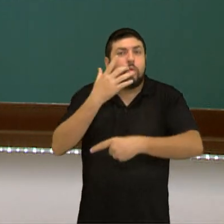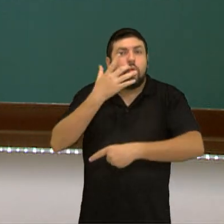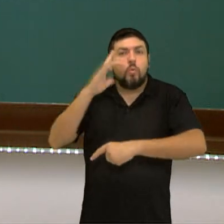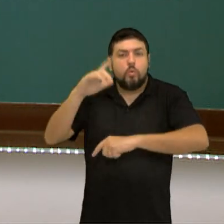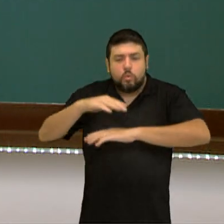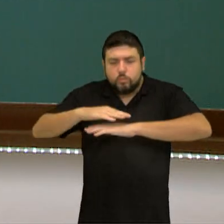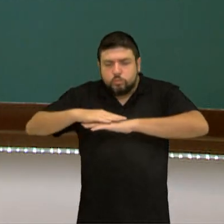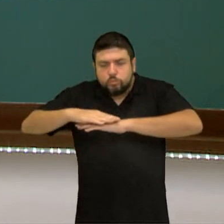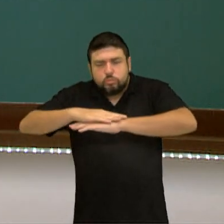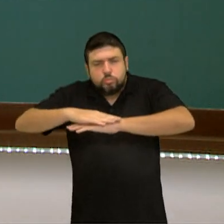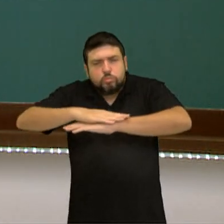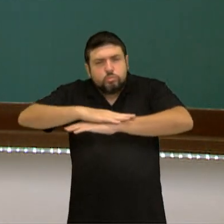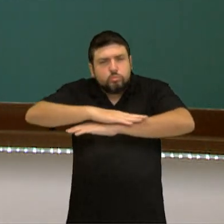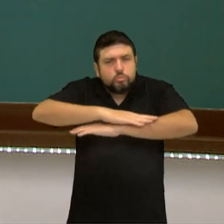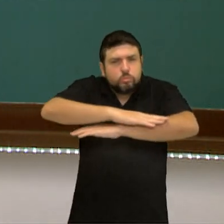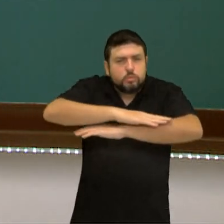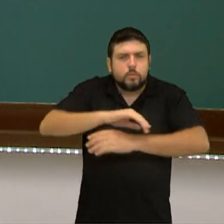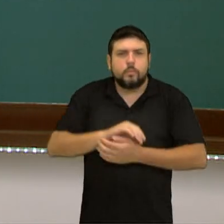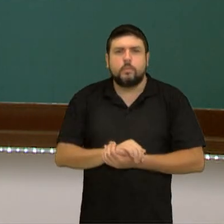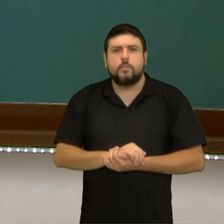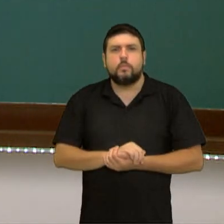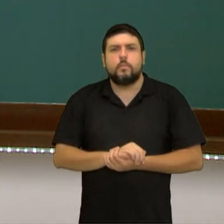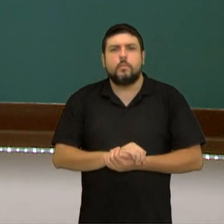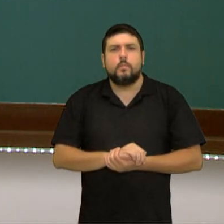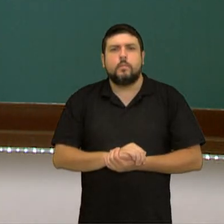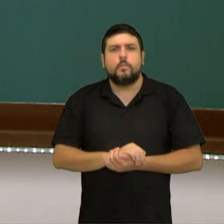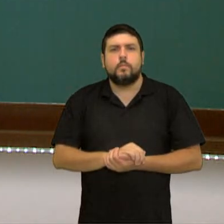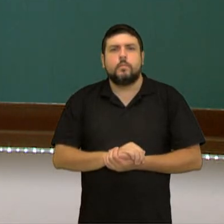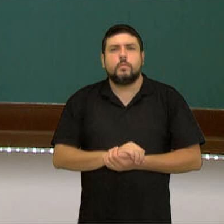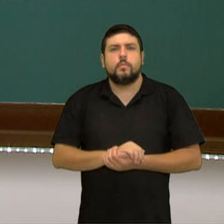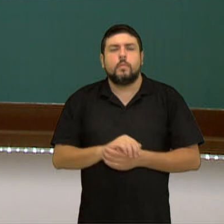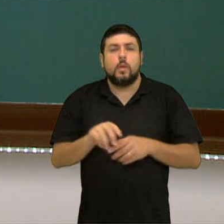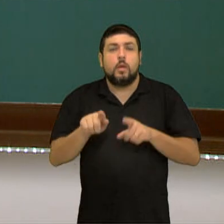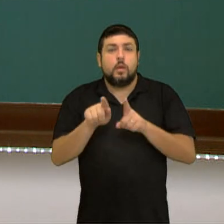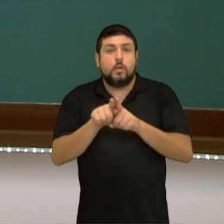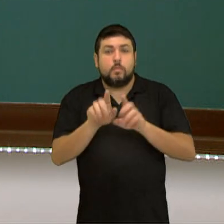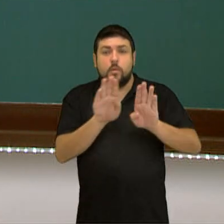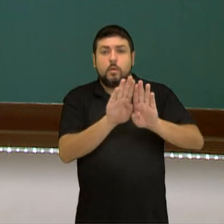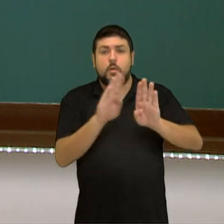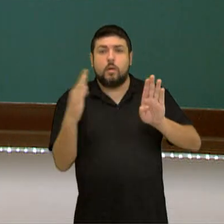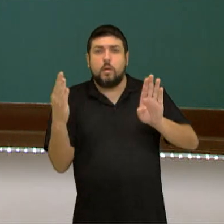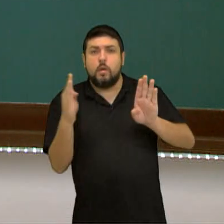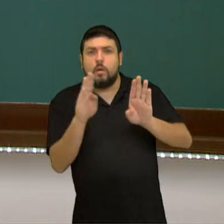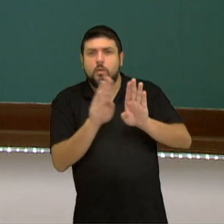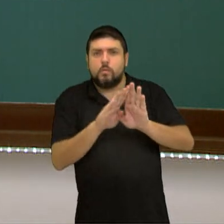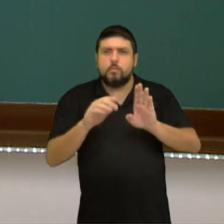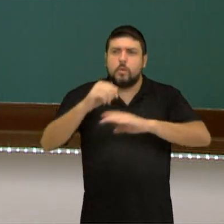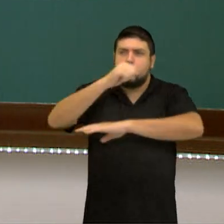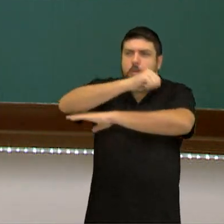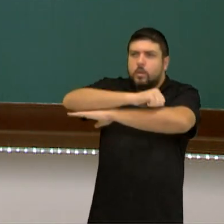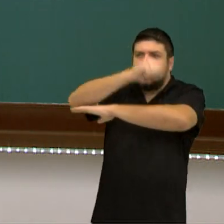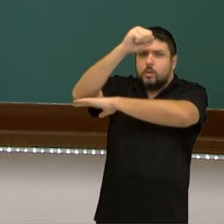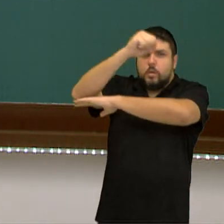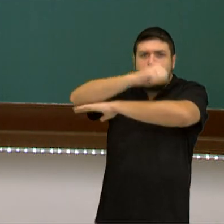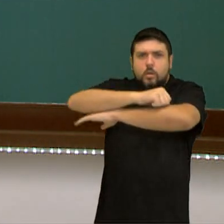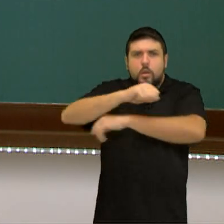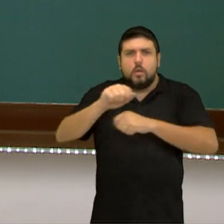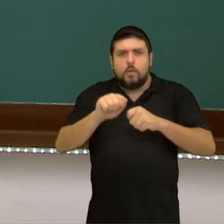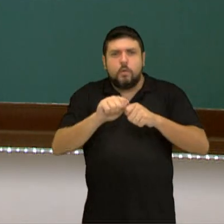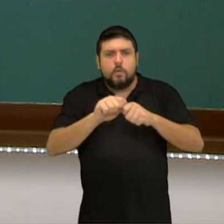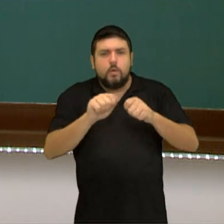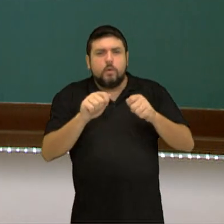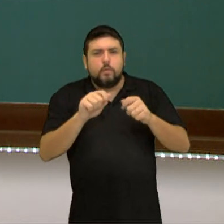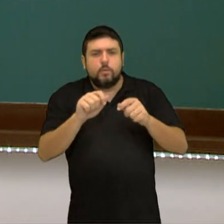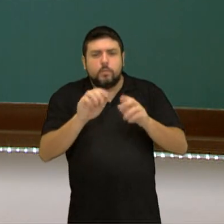mostrar enriquecimento. Com janelas e corniches e portas decoradas com detalhamentos de escultura. Cornige é aquela parte de